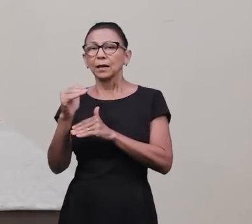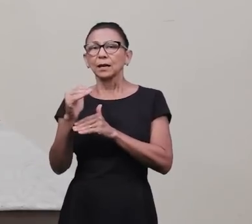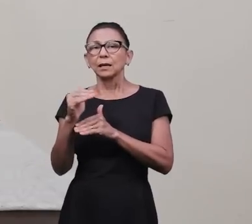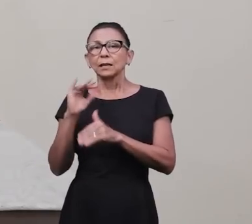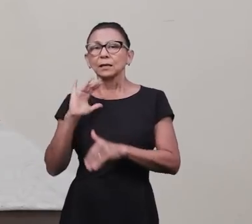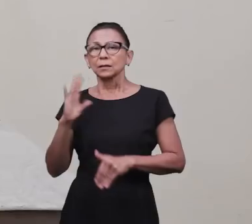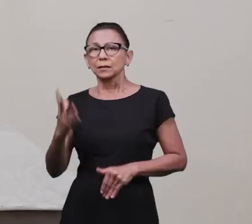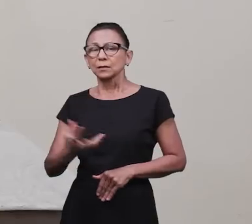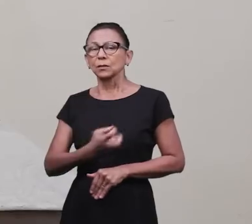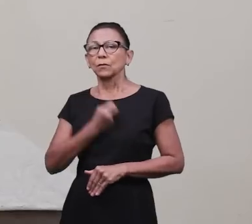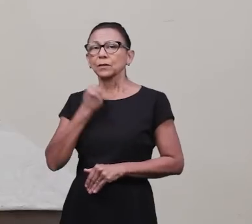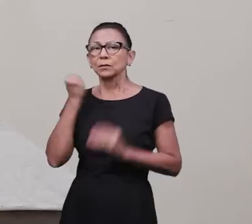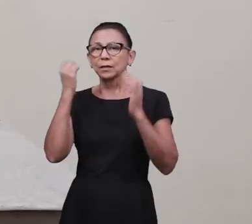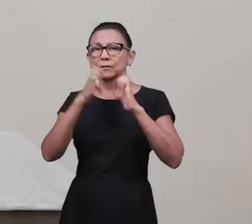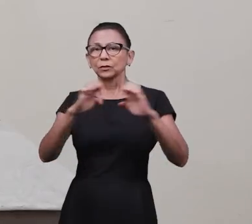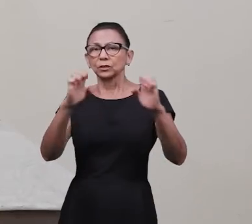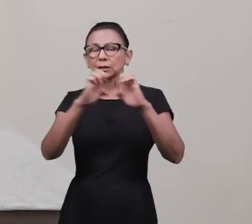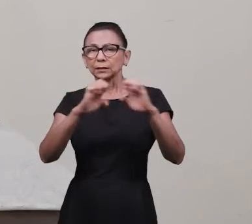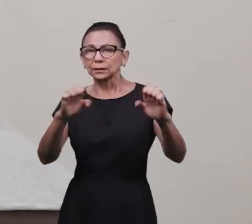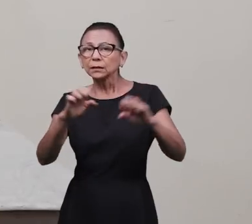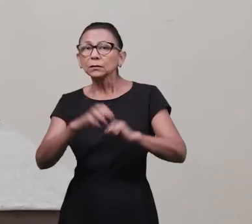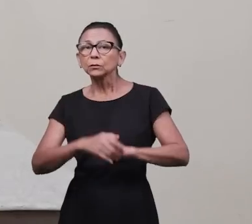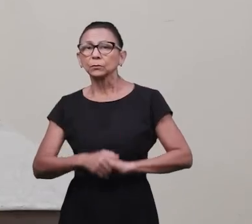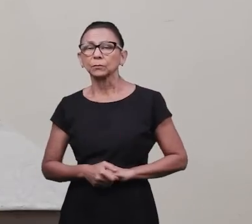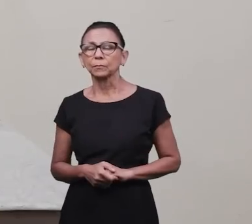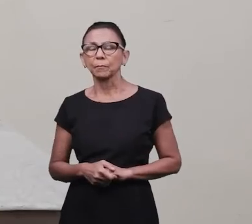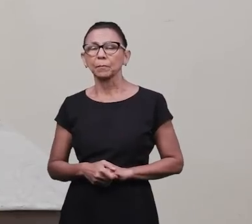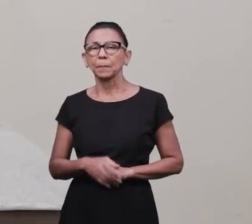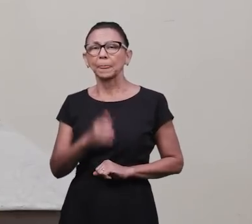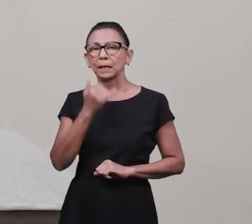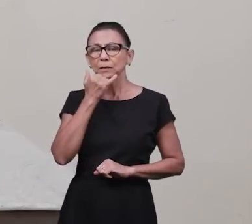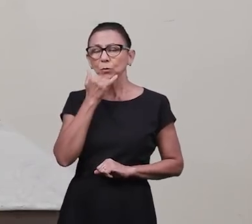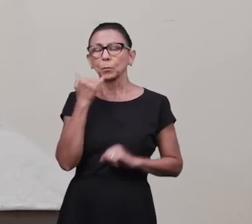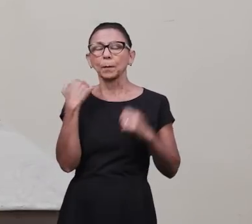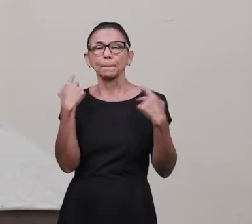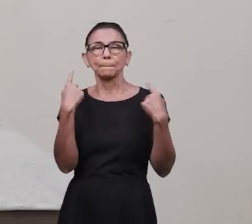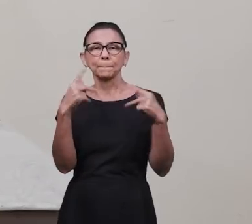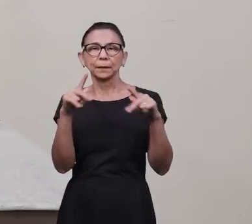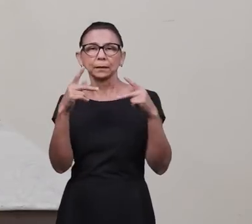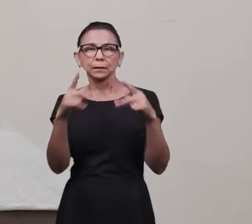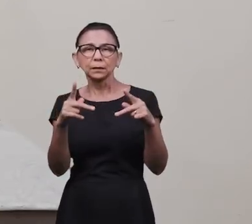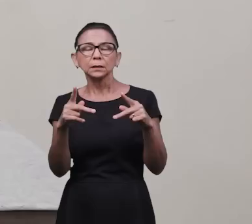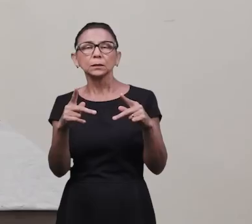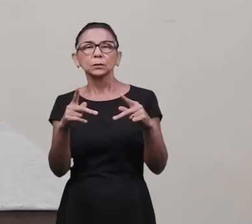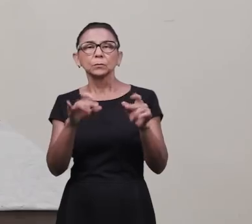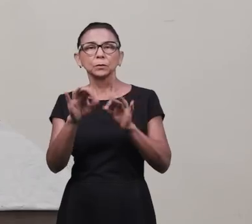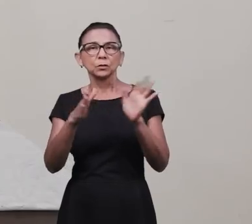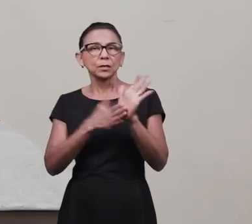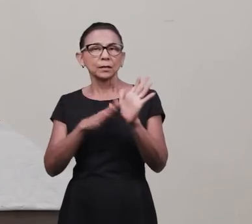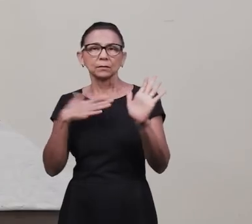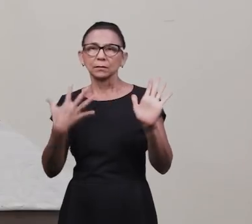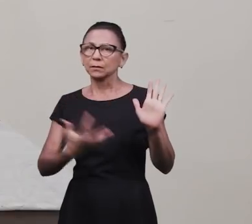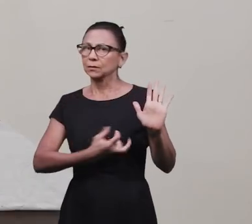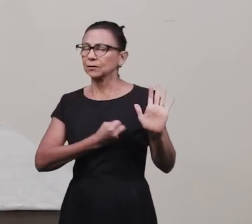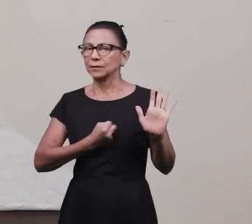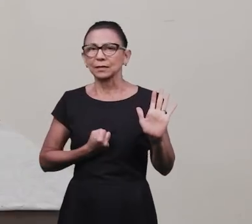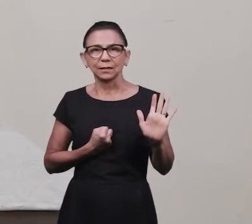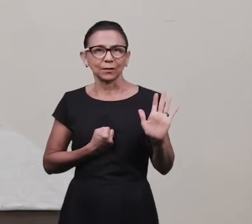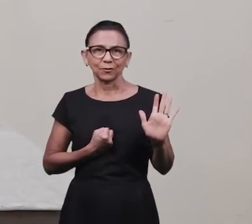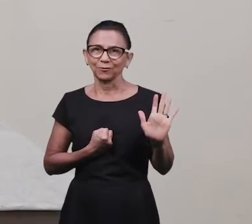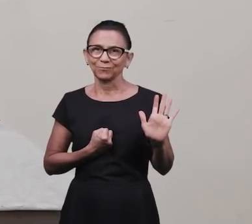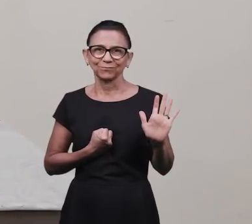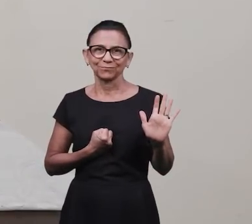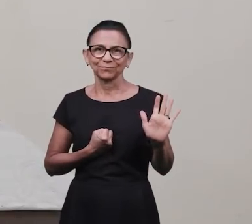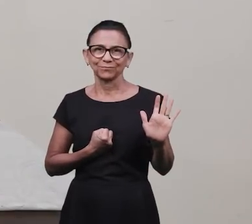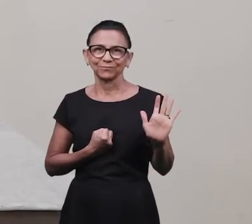tem como objetivo, né, gerar aqueles que vão estar preparados e que vão herdar uma vida eterna. E nós estamos trabalhando